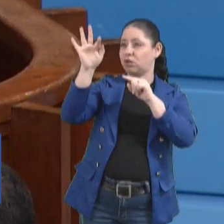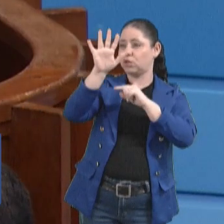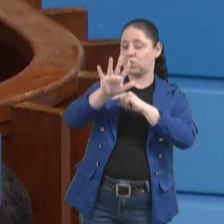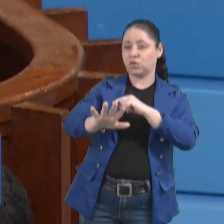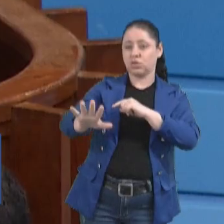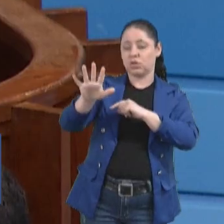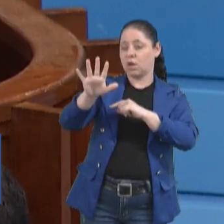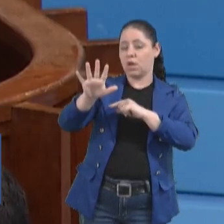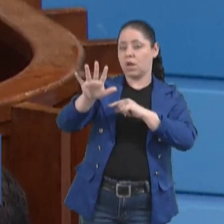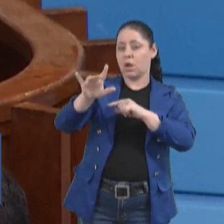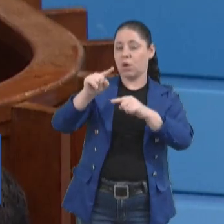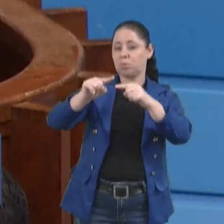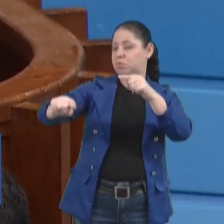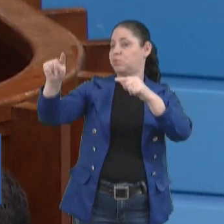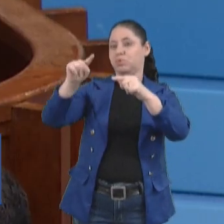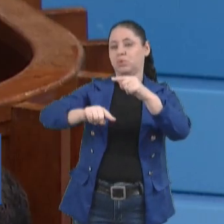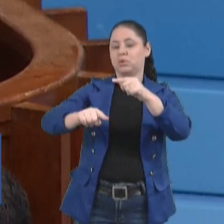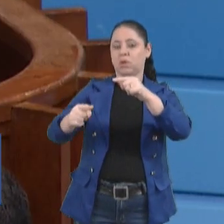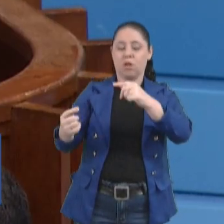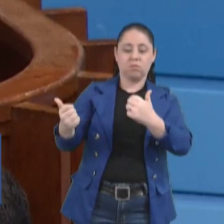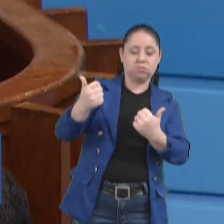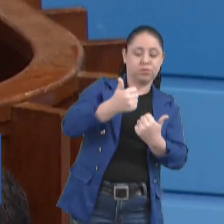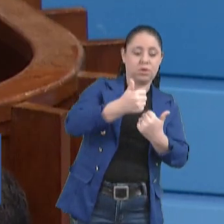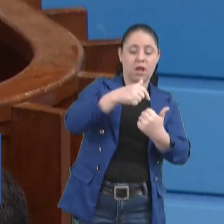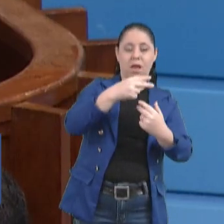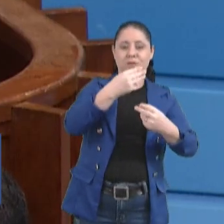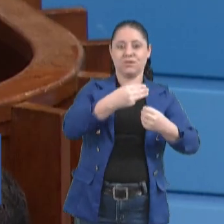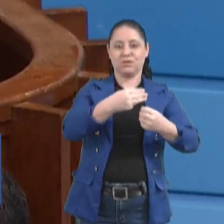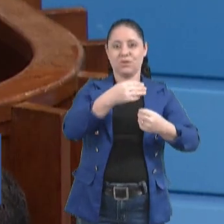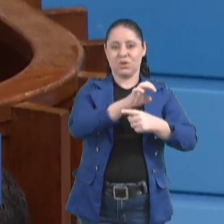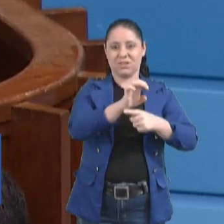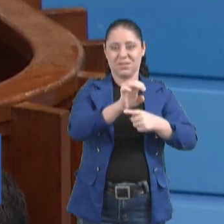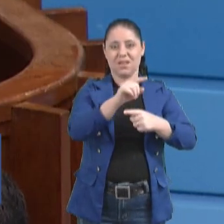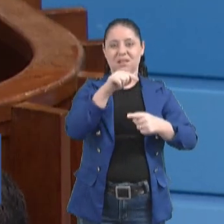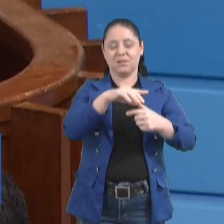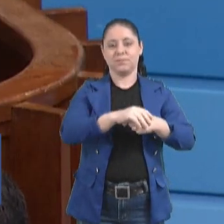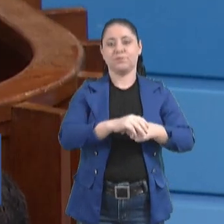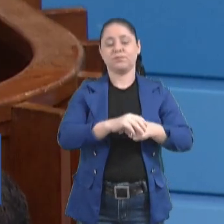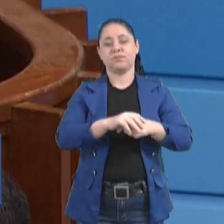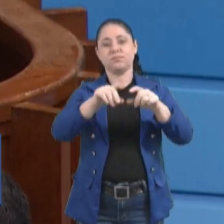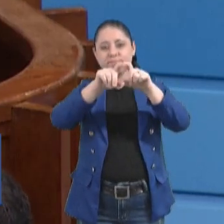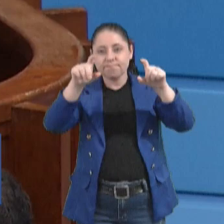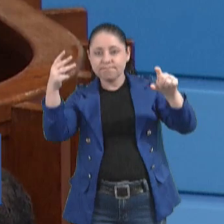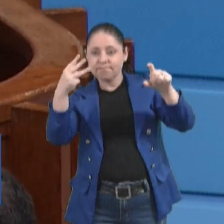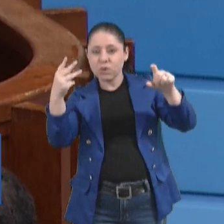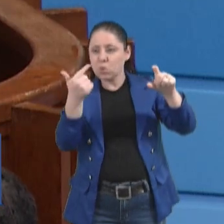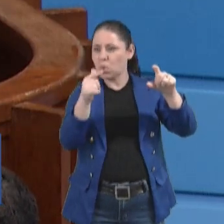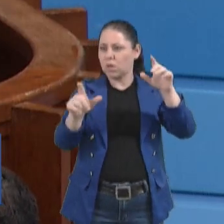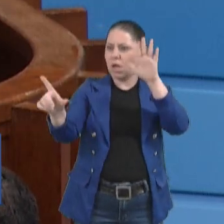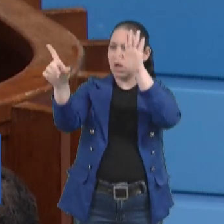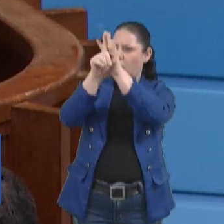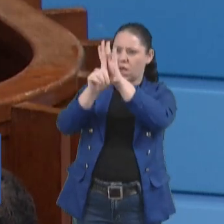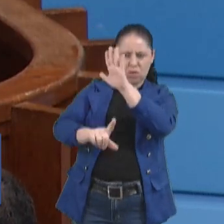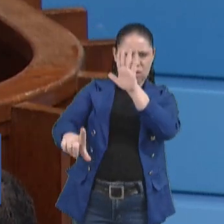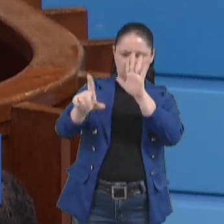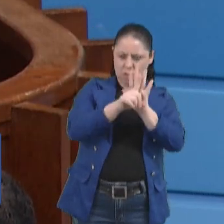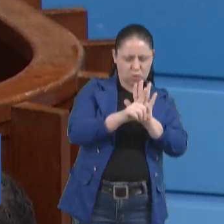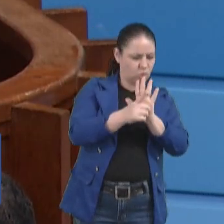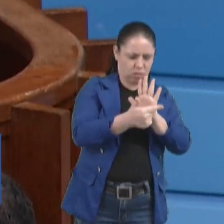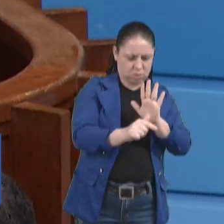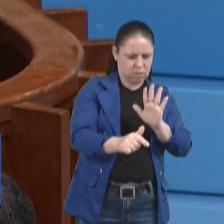gerais não exclui a competência suplementar que Vossa Excelência disse. O parágrafo 3º, não existindo essa lei que não existe,